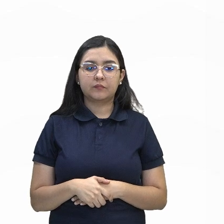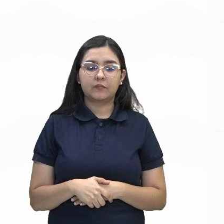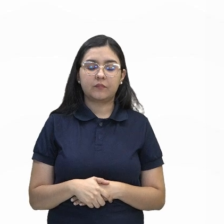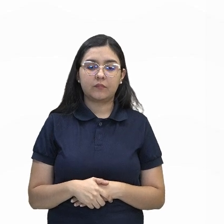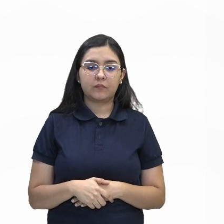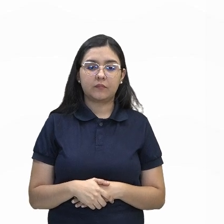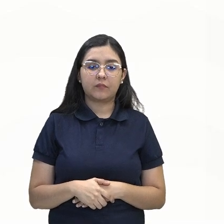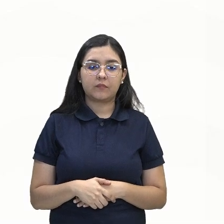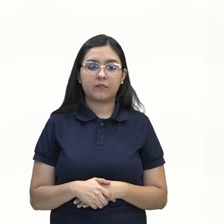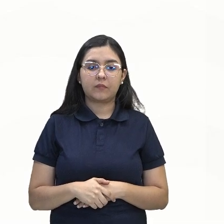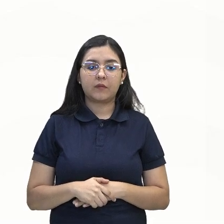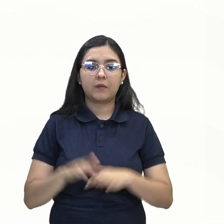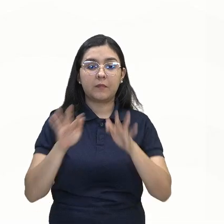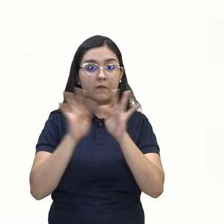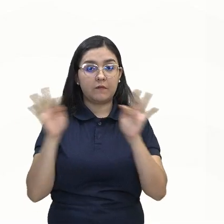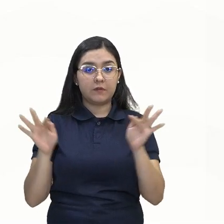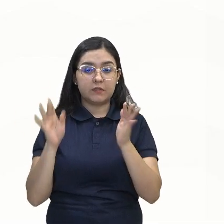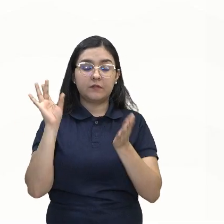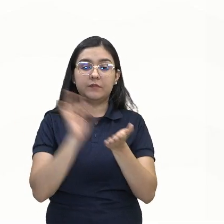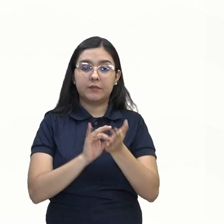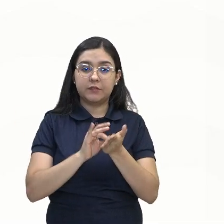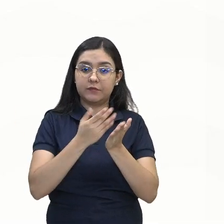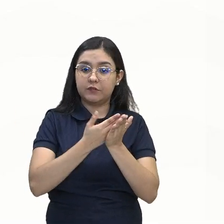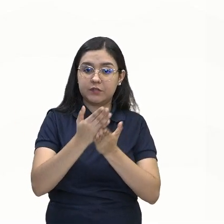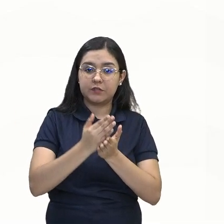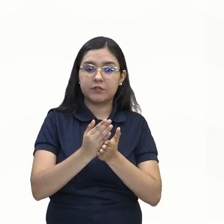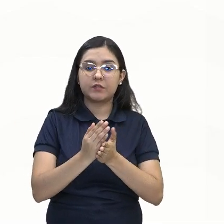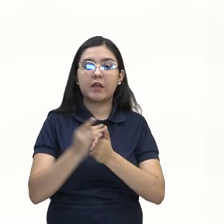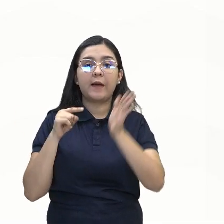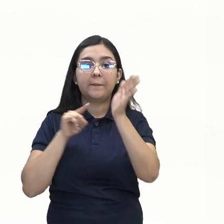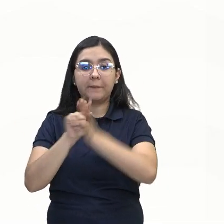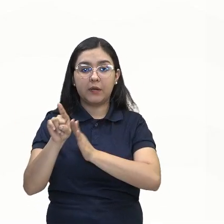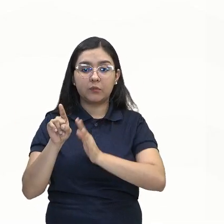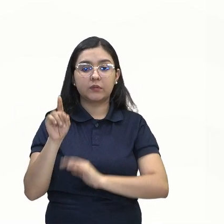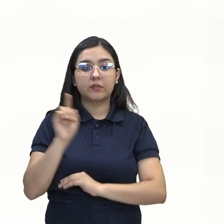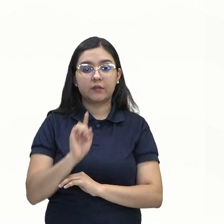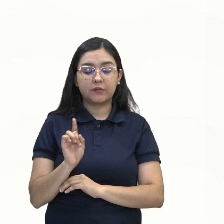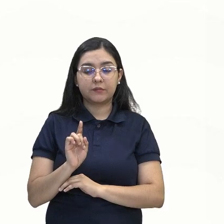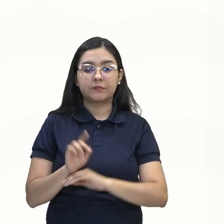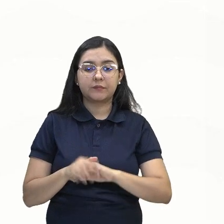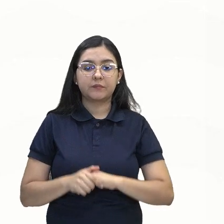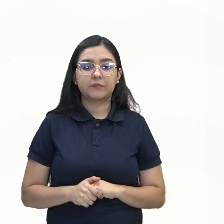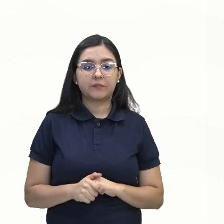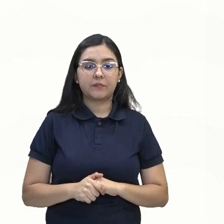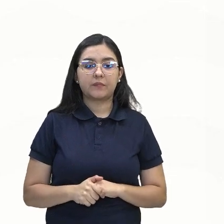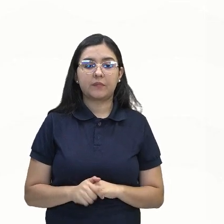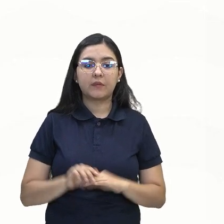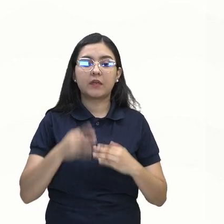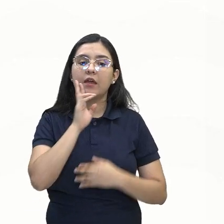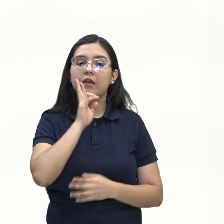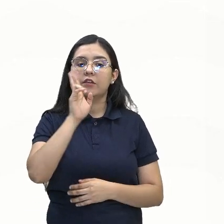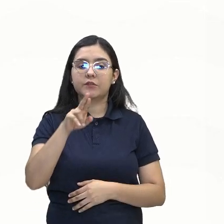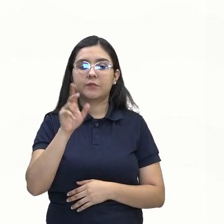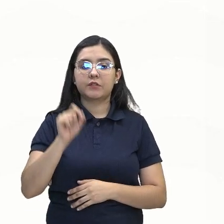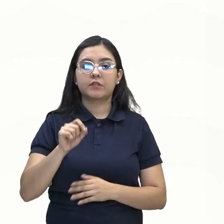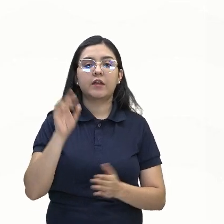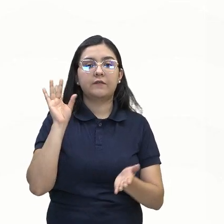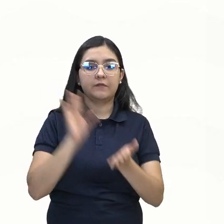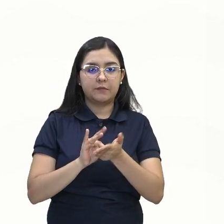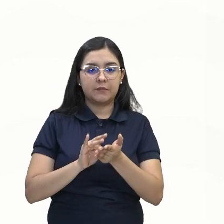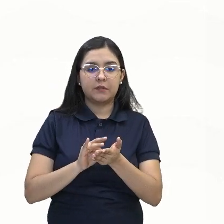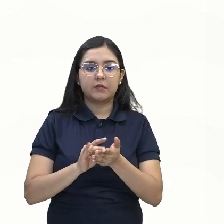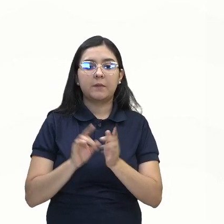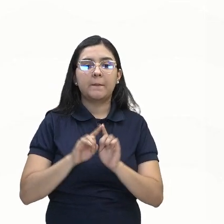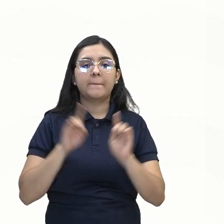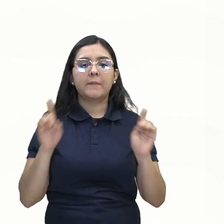you? Uma frase afirmativa, e aqui a nossa pergunta na forma negativa e a resposta afirmativa,